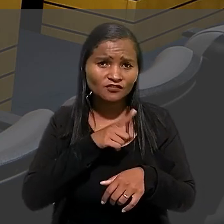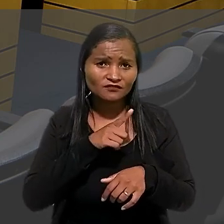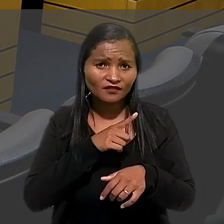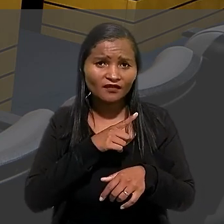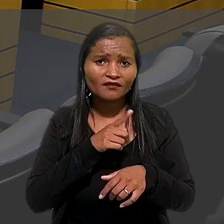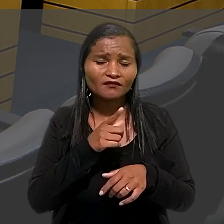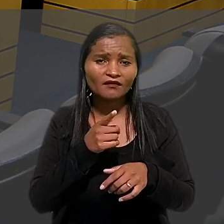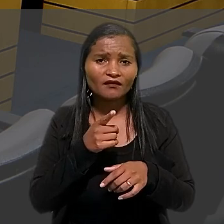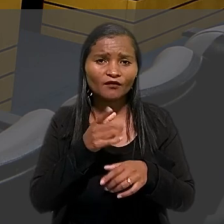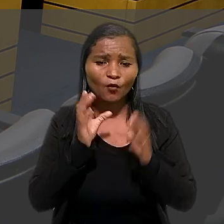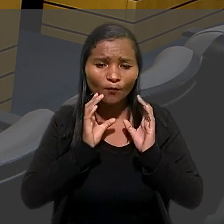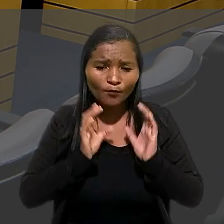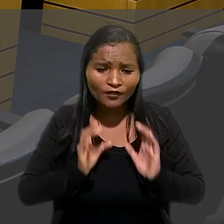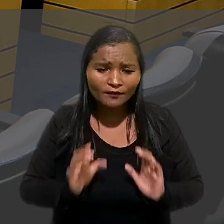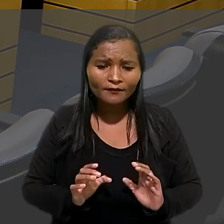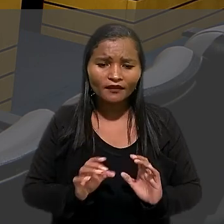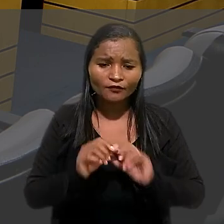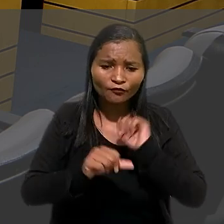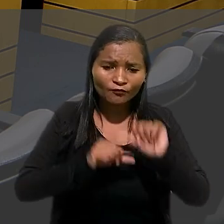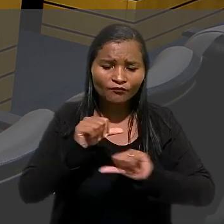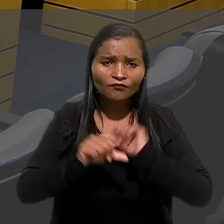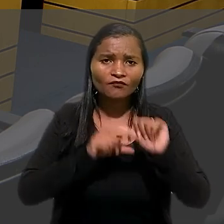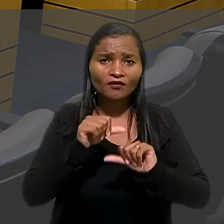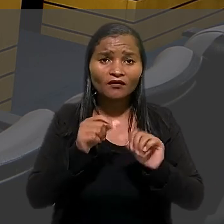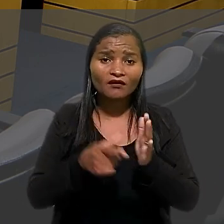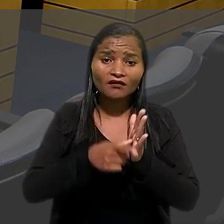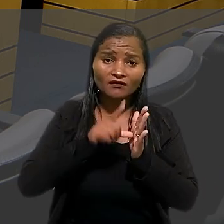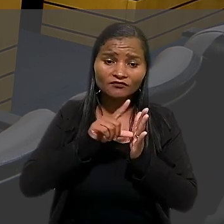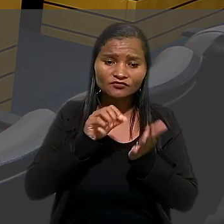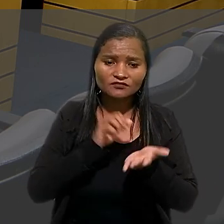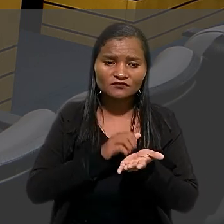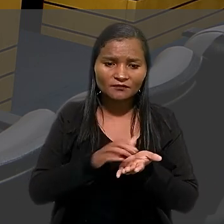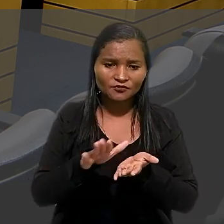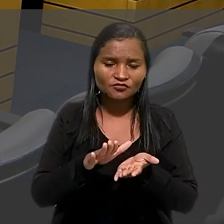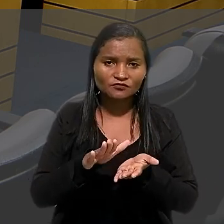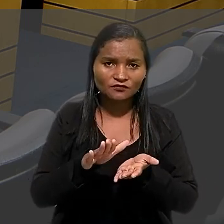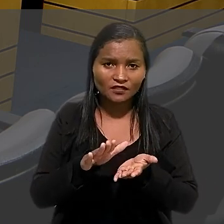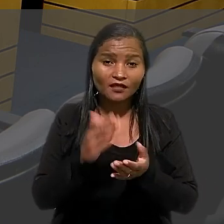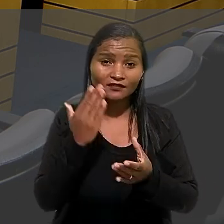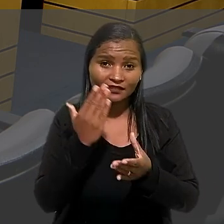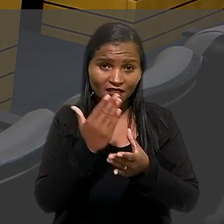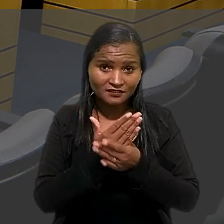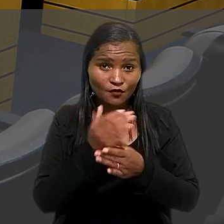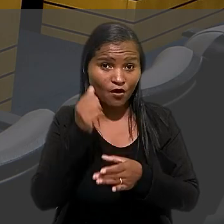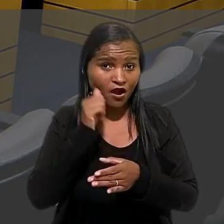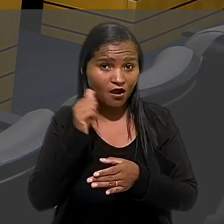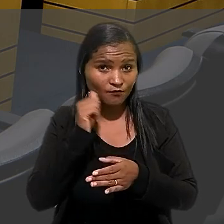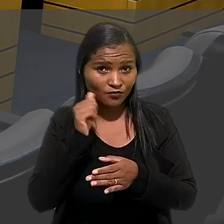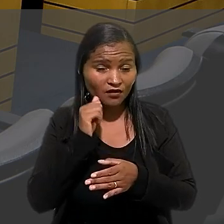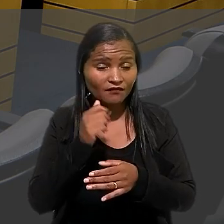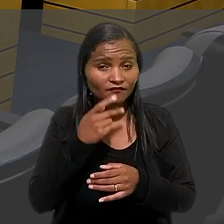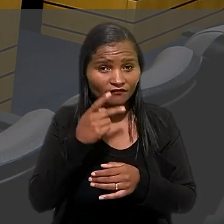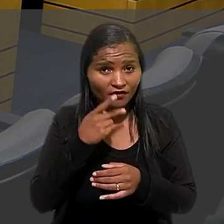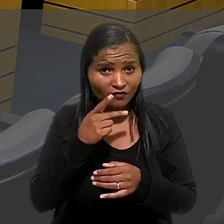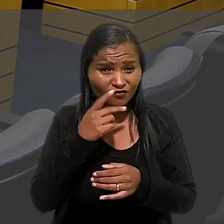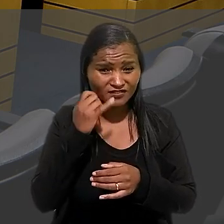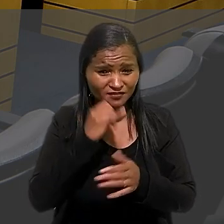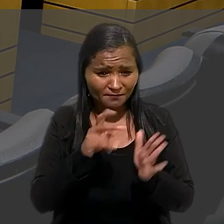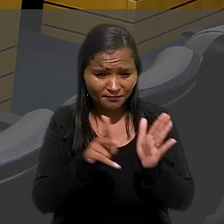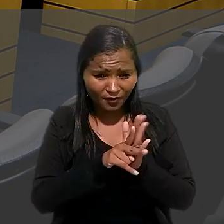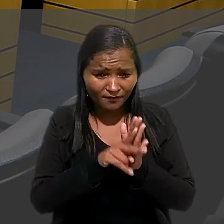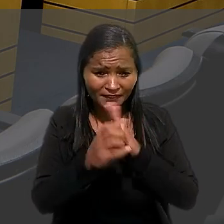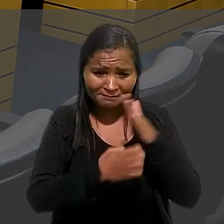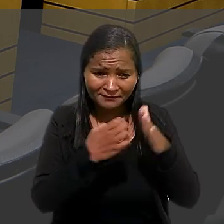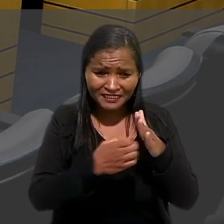de reajuste de conduta e de desempenho antes de serem despedidos. Na ação, a comerciária sustentou que se o